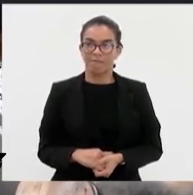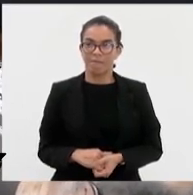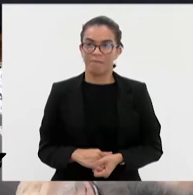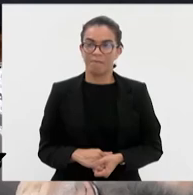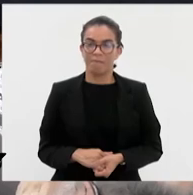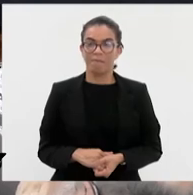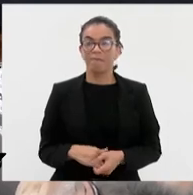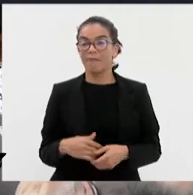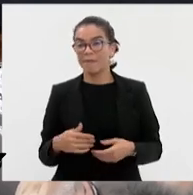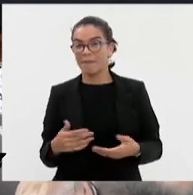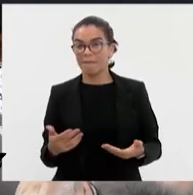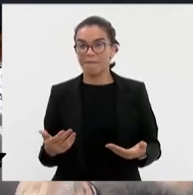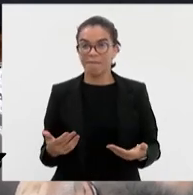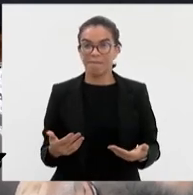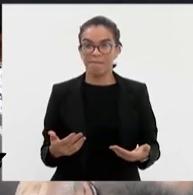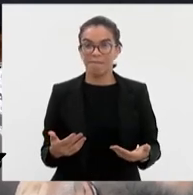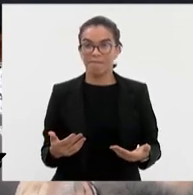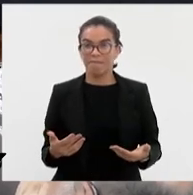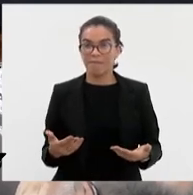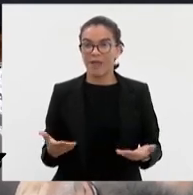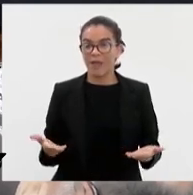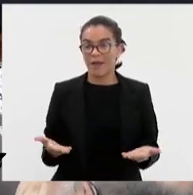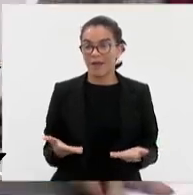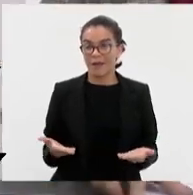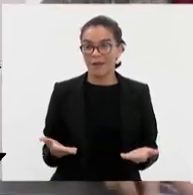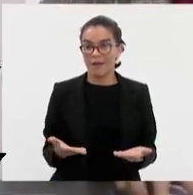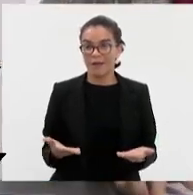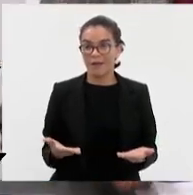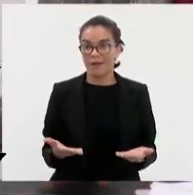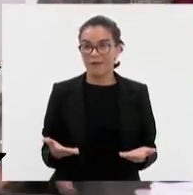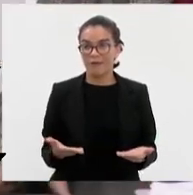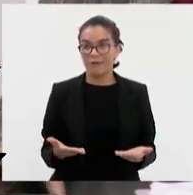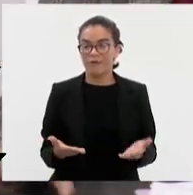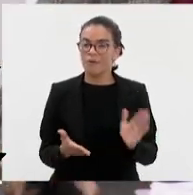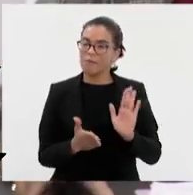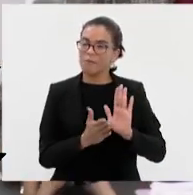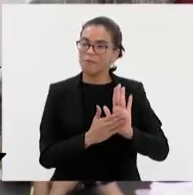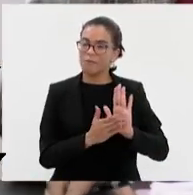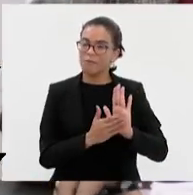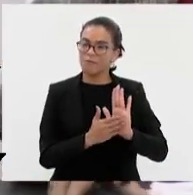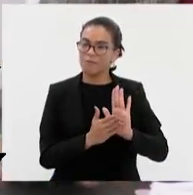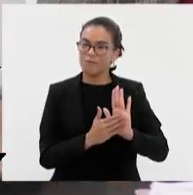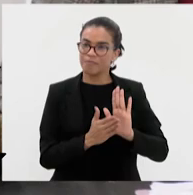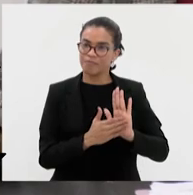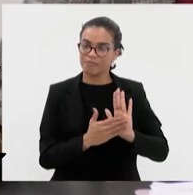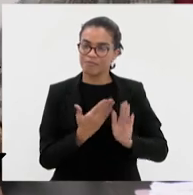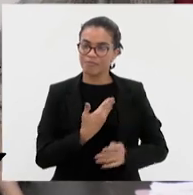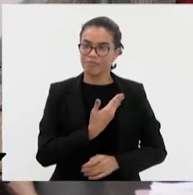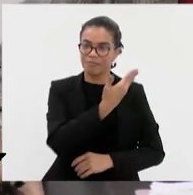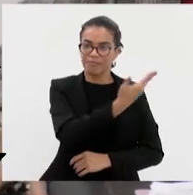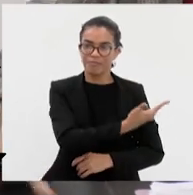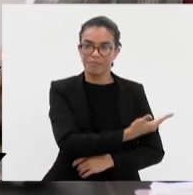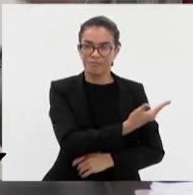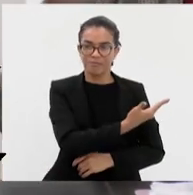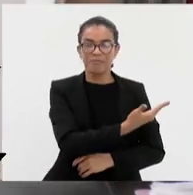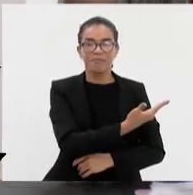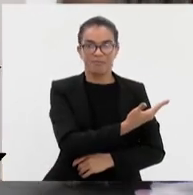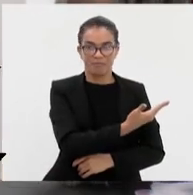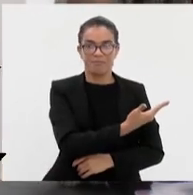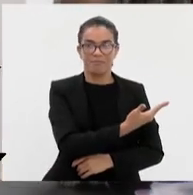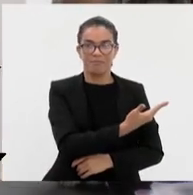E com isso... Deputado, nós vamos fazer o seguinte, proposto pelo nosso ilustre